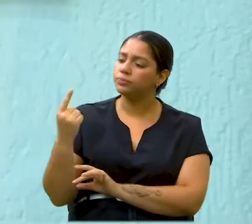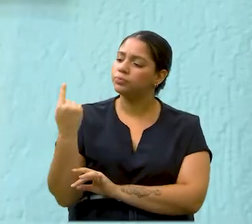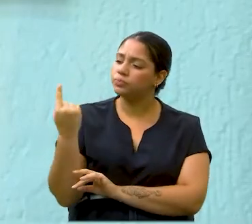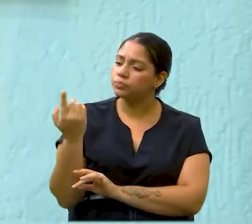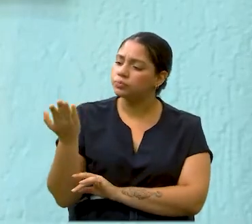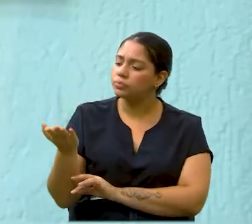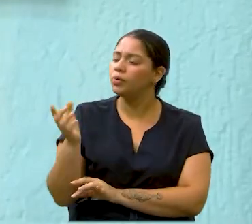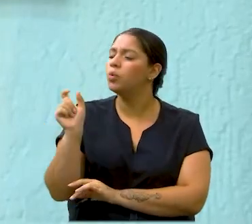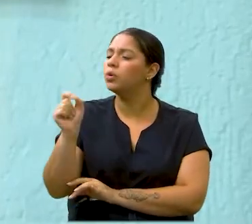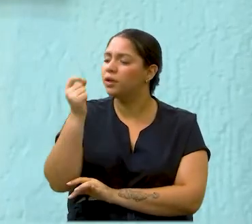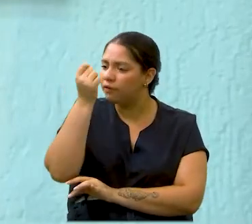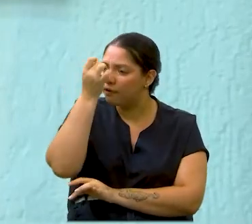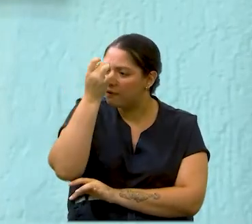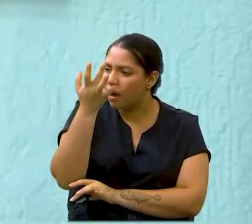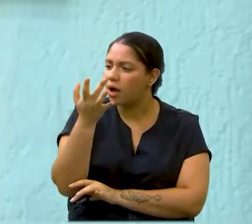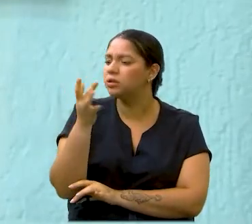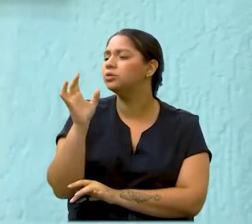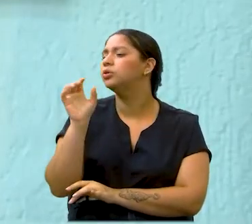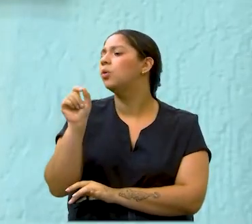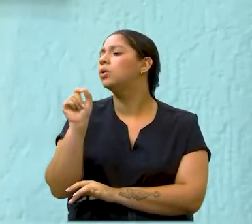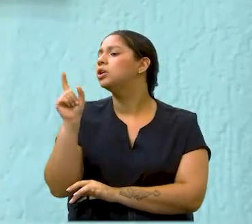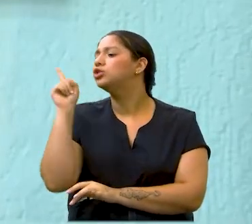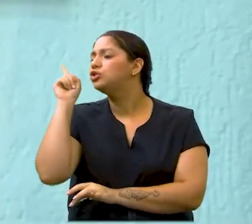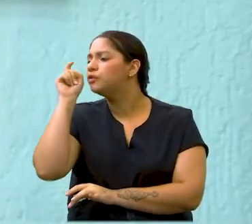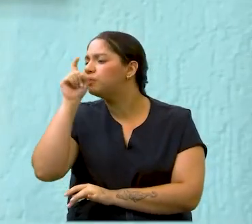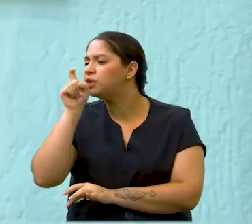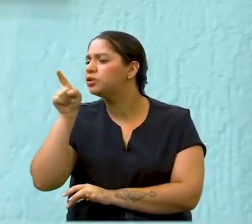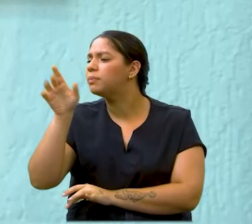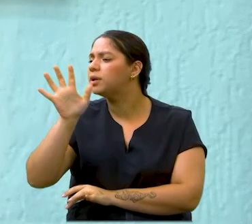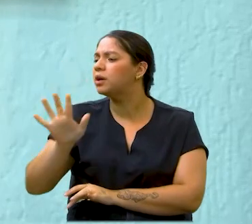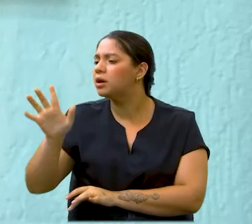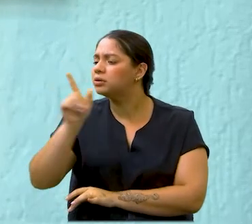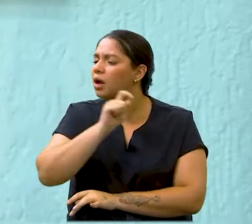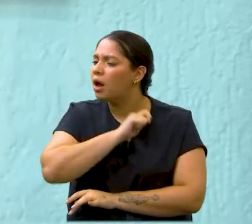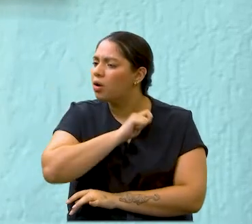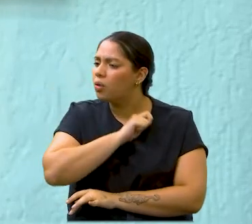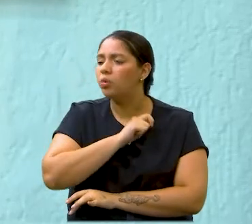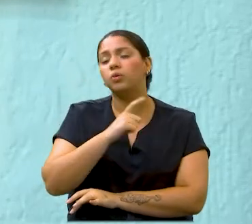que é fácil, o que é difícil para esse aluno. Eu tenho